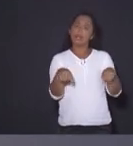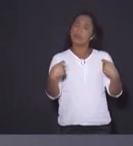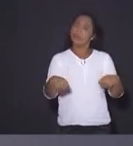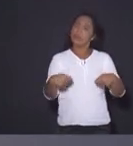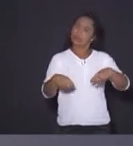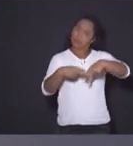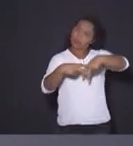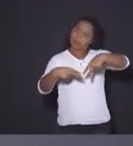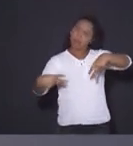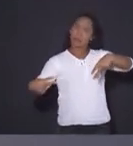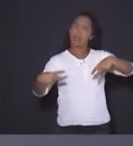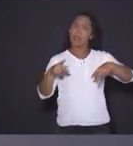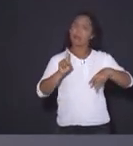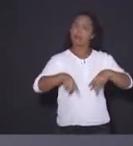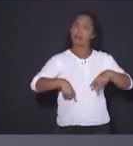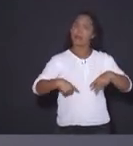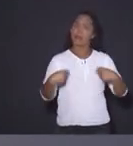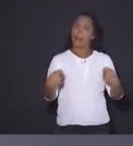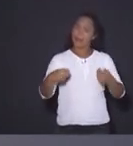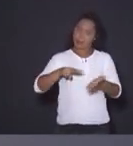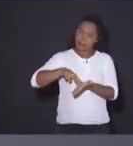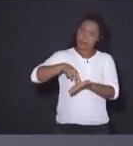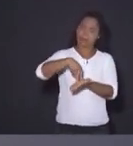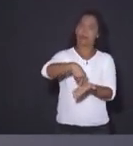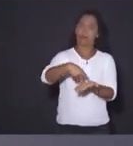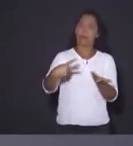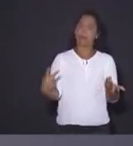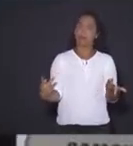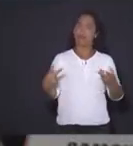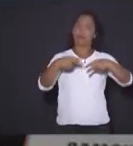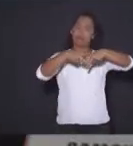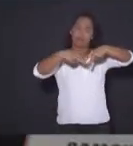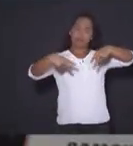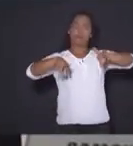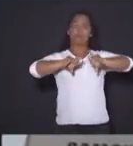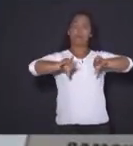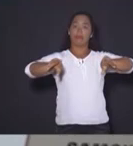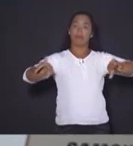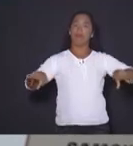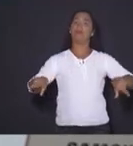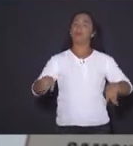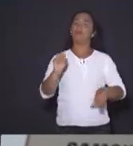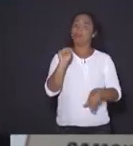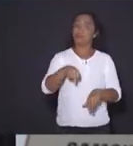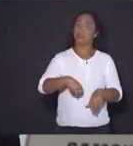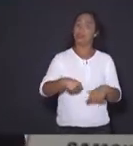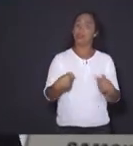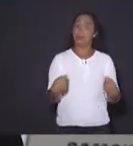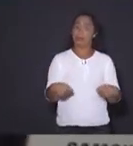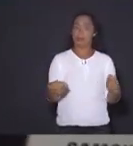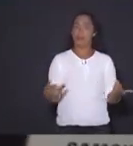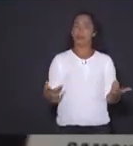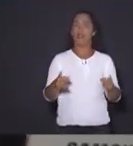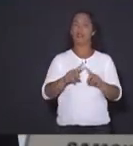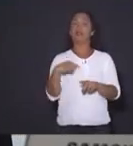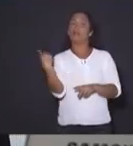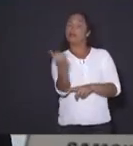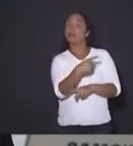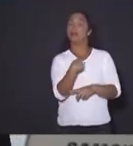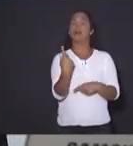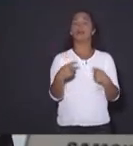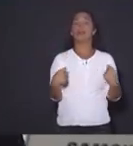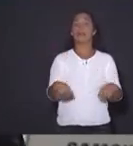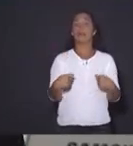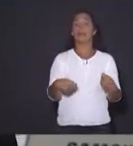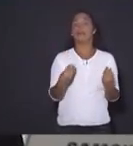uma educação que enfrente a desigualdade de gênero sim que enfrente o machismo sim né e para isso a gente precisa